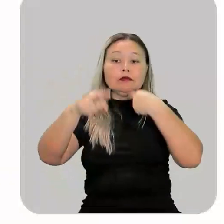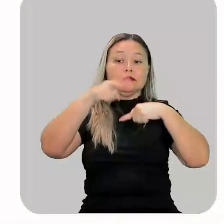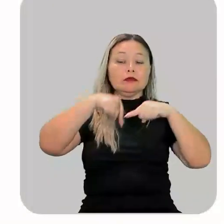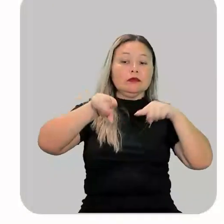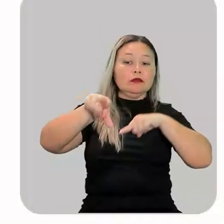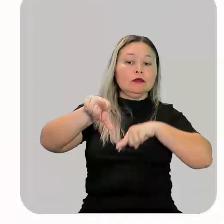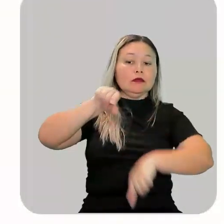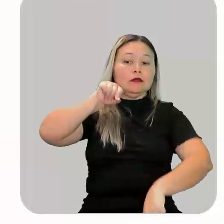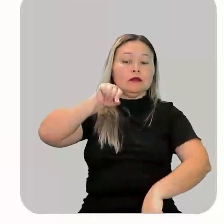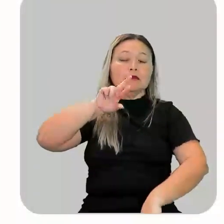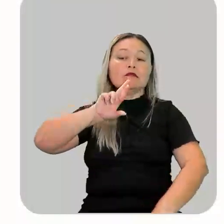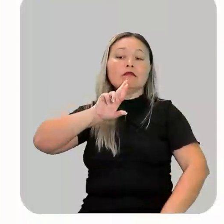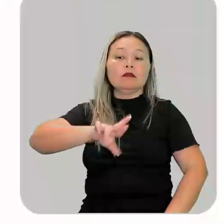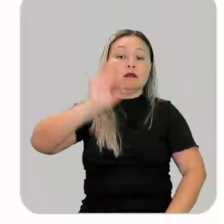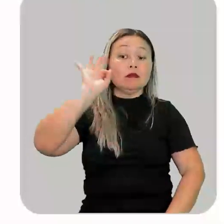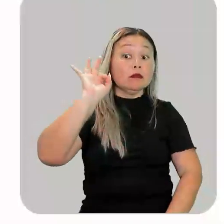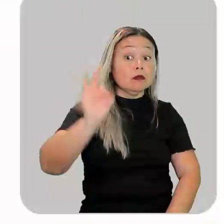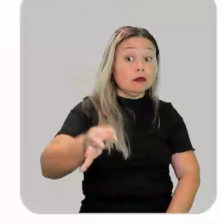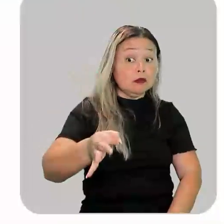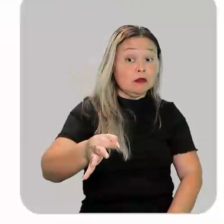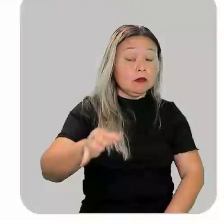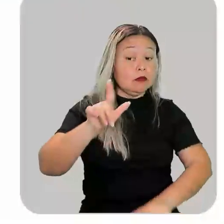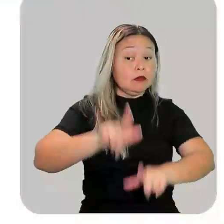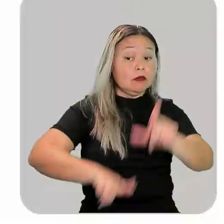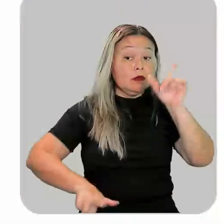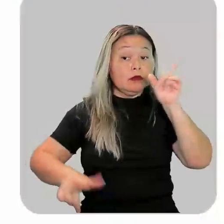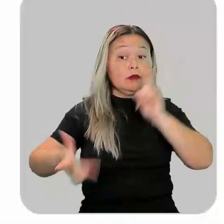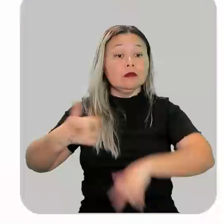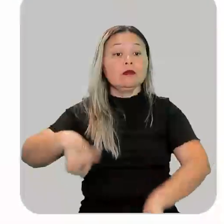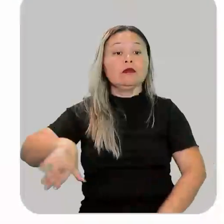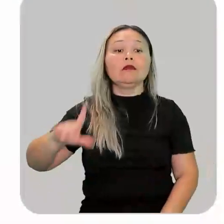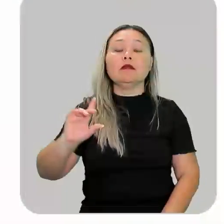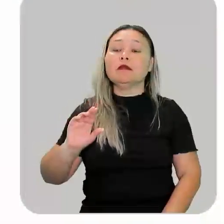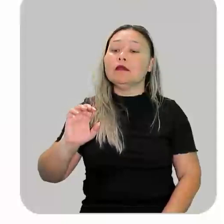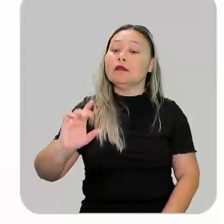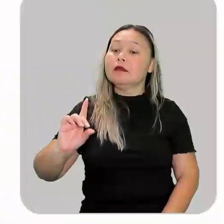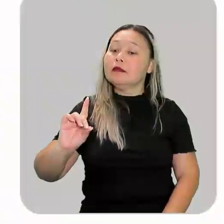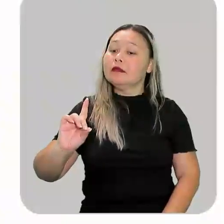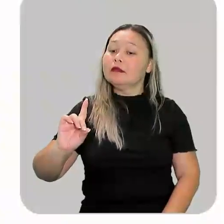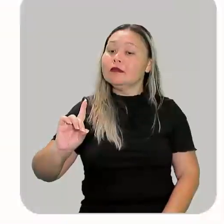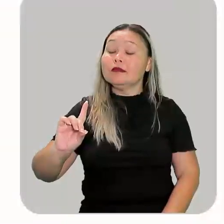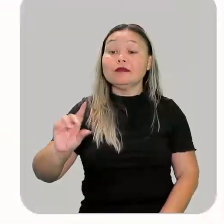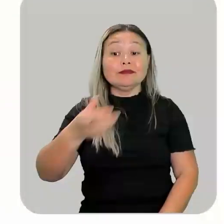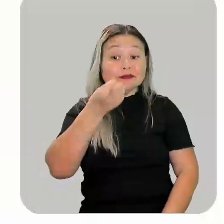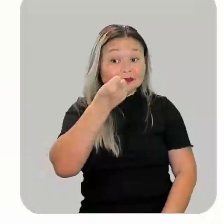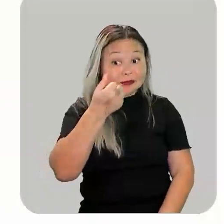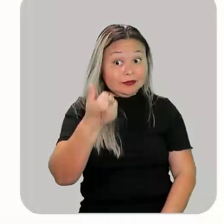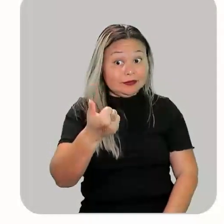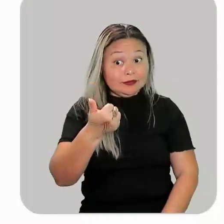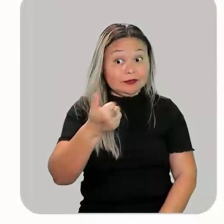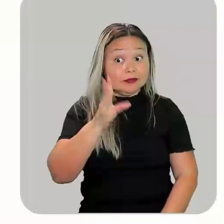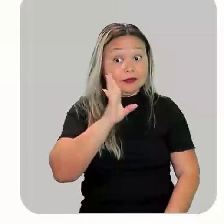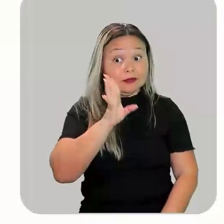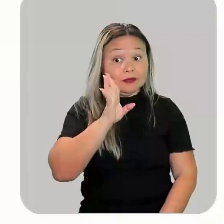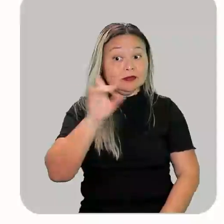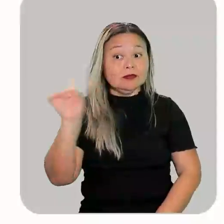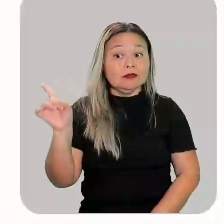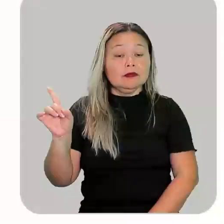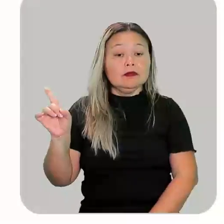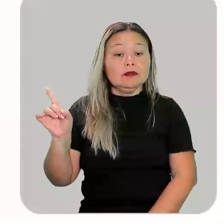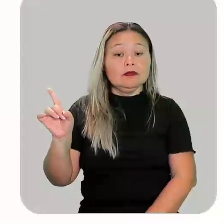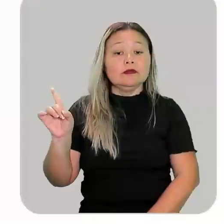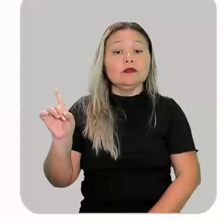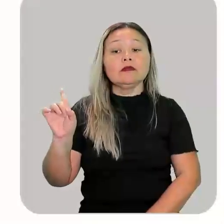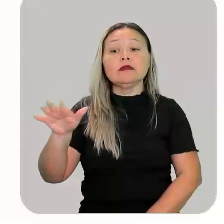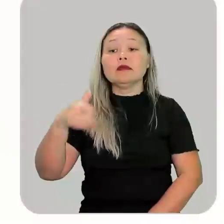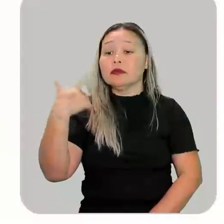e marca a resposta correta, que é a letra D. Muito bem. Legal, né? Olha aí.